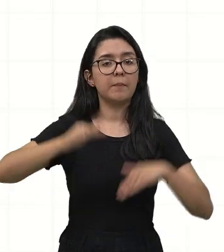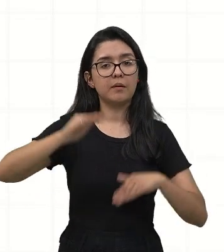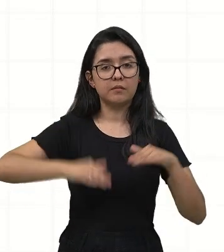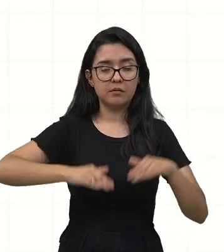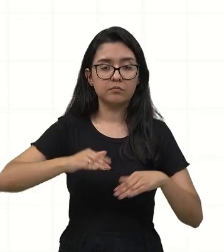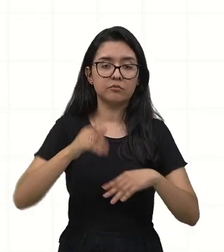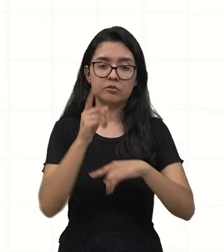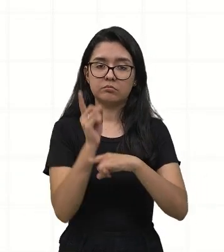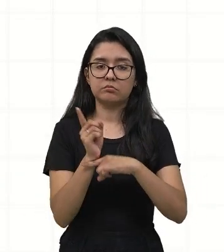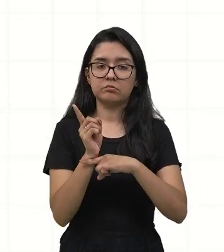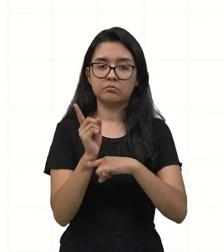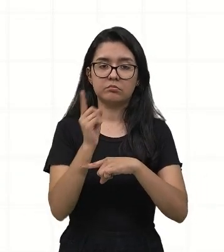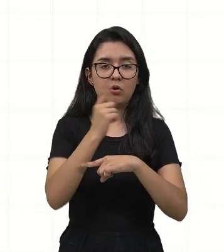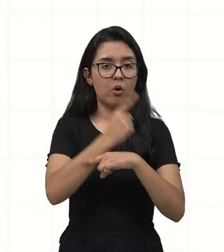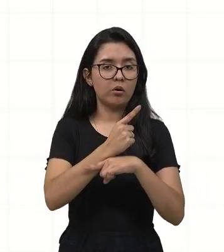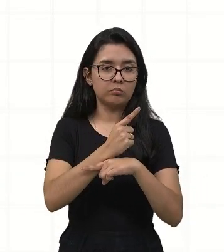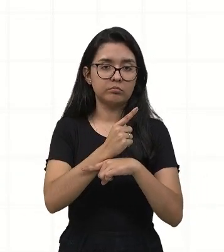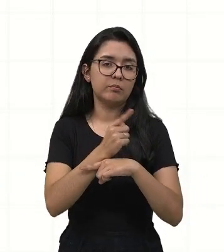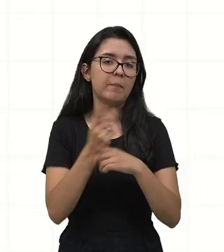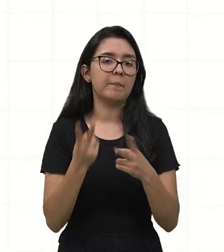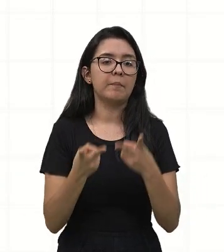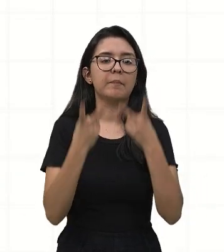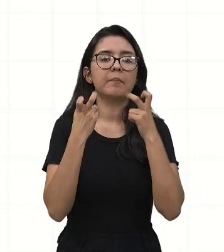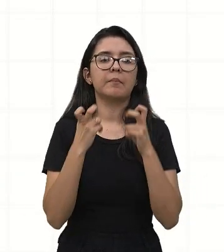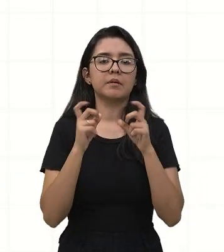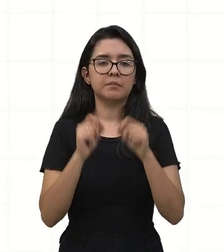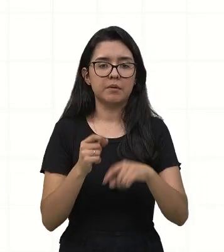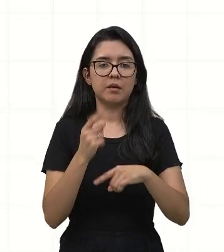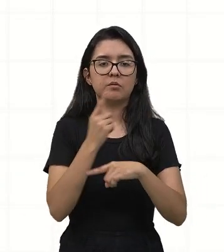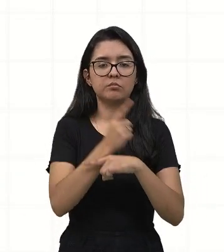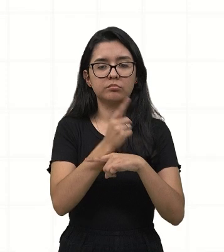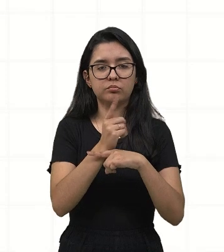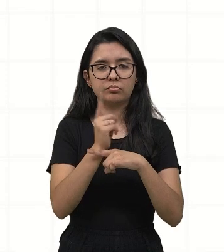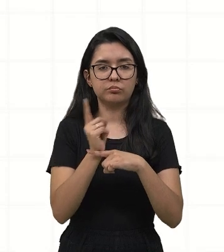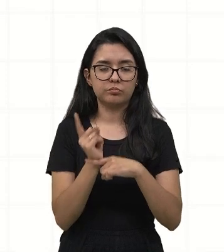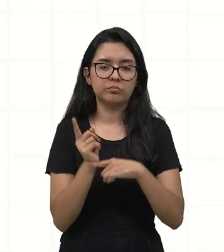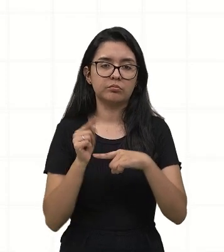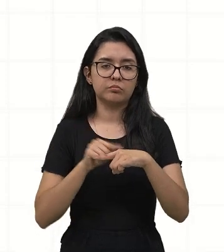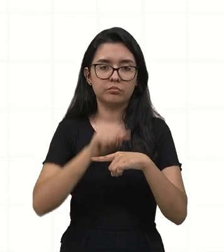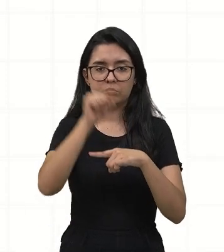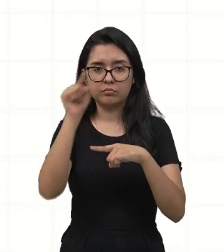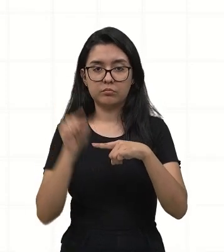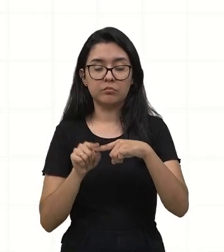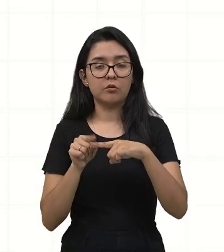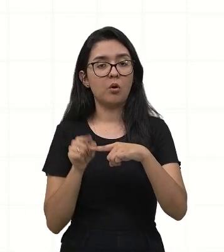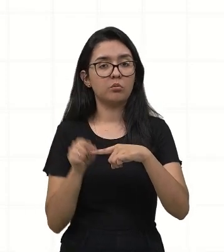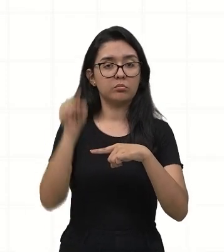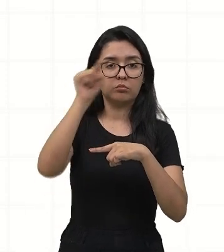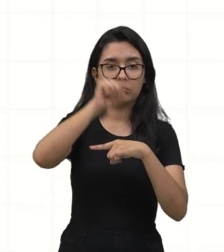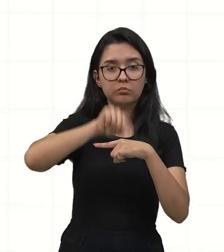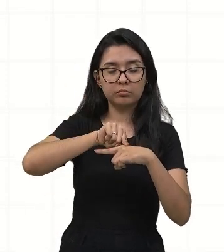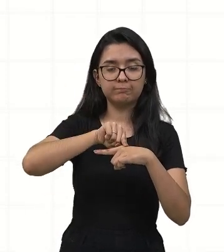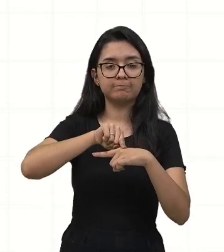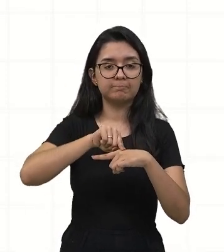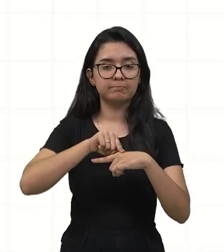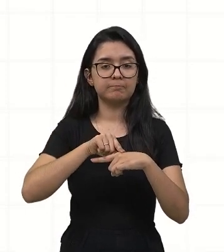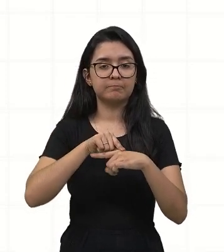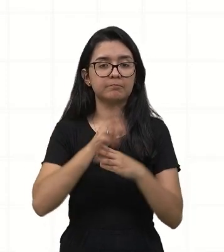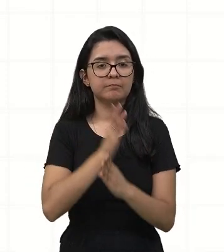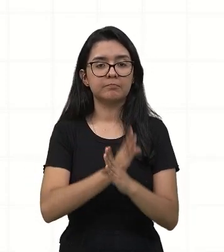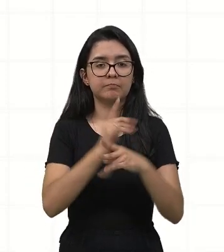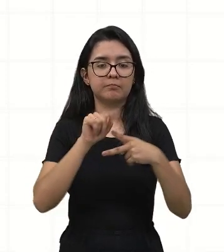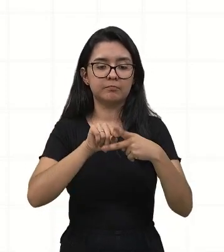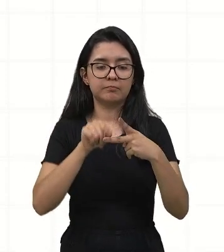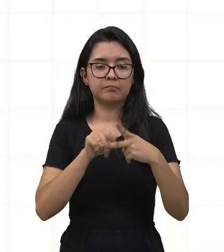você for medir, você vai observar aí no transferidor para poder identificar a medida do ângulo, tá